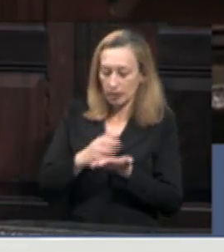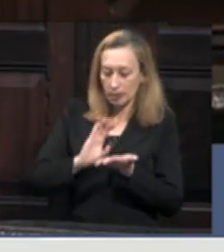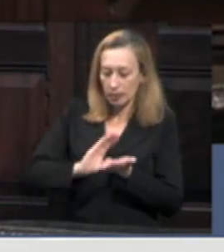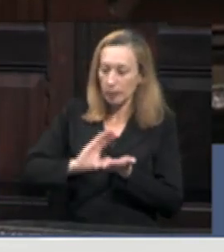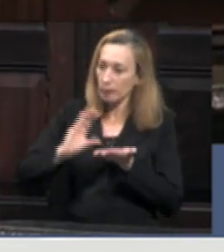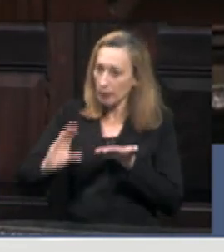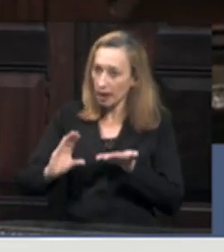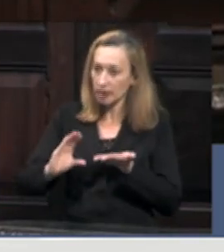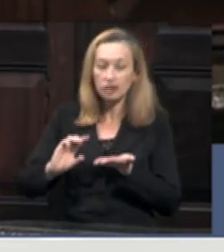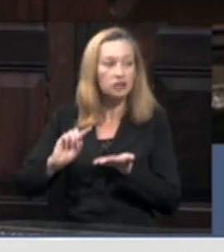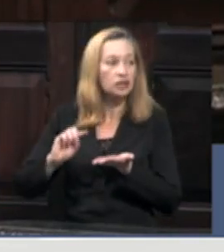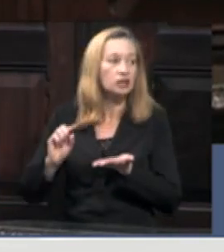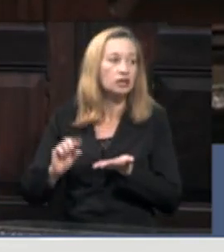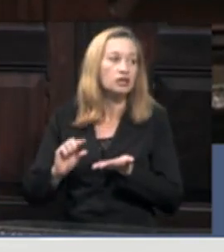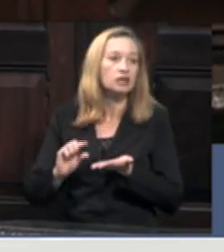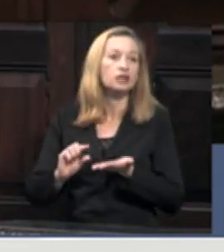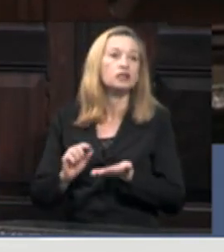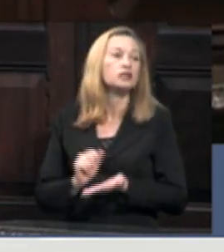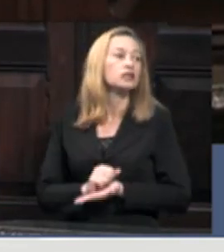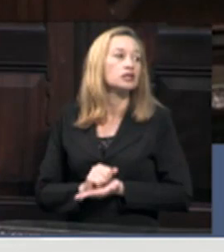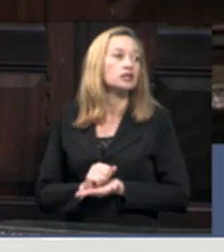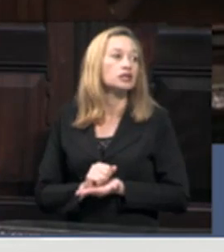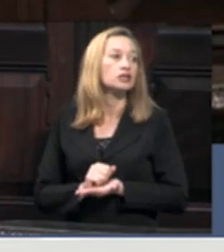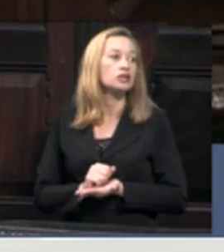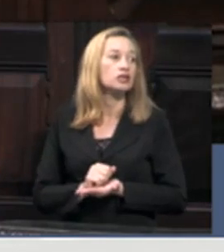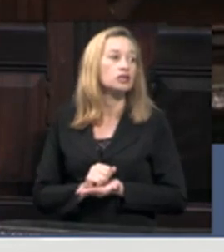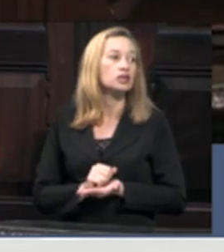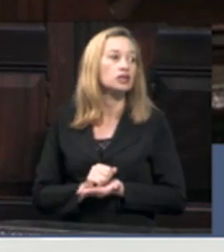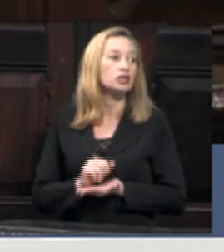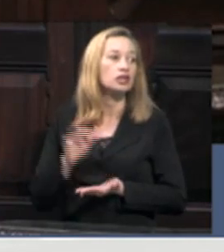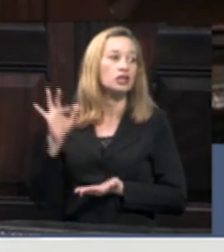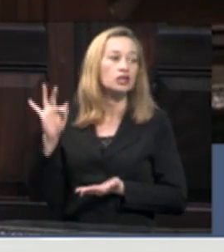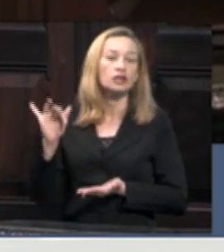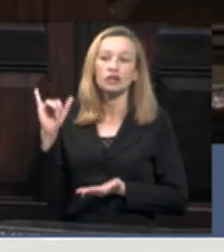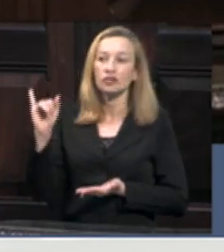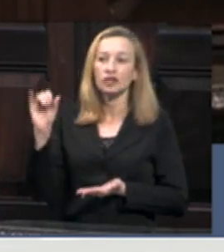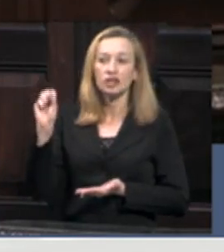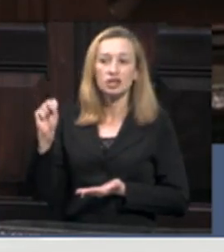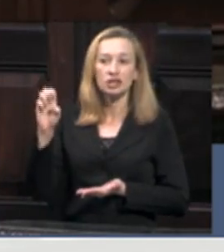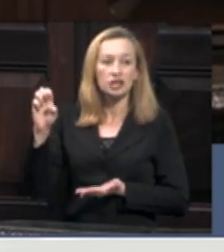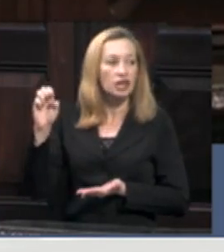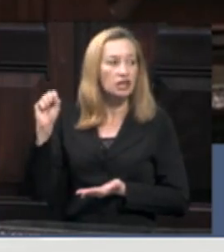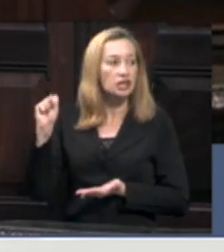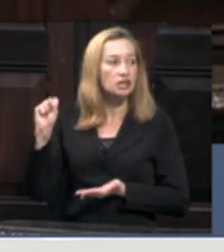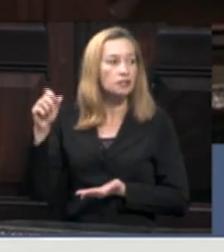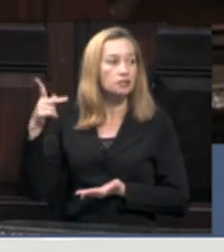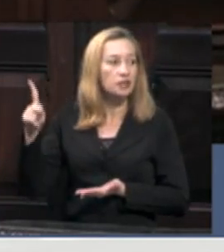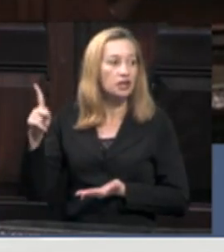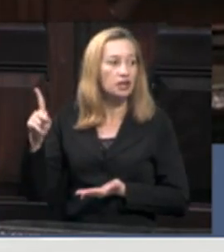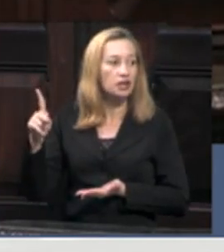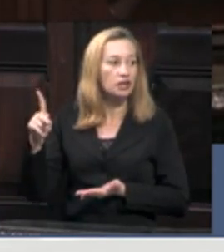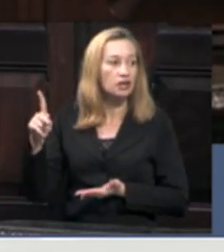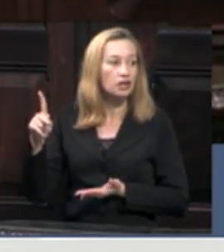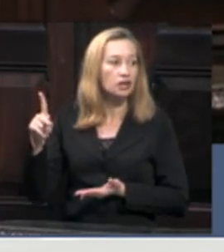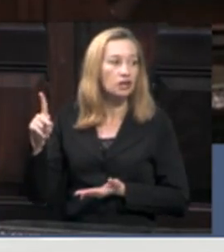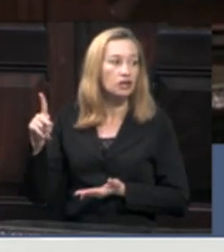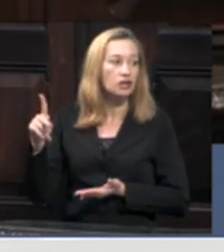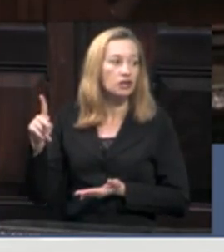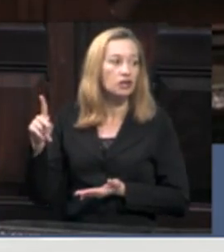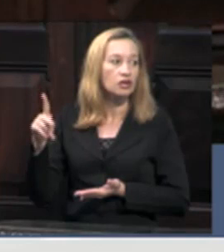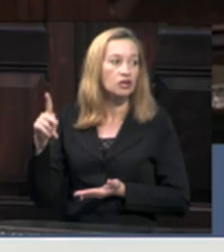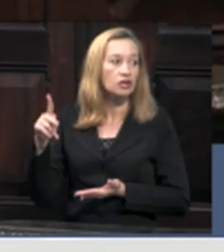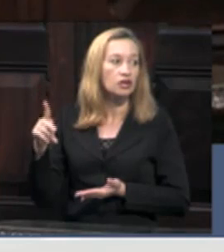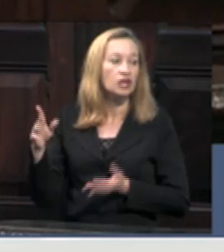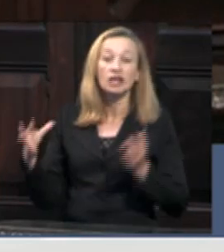vai compor o FISED, fundo aprovado para essa casa, que é o Fundo de